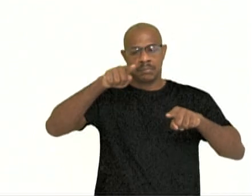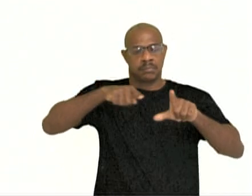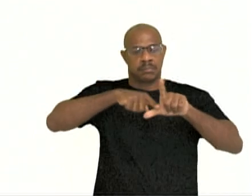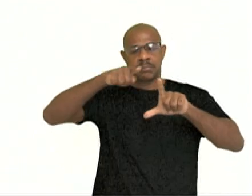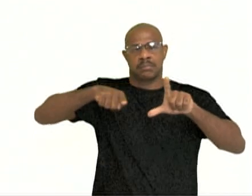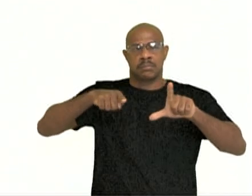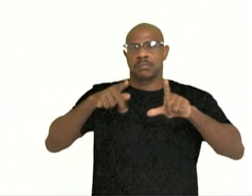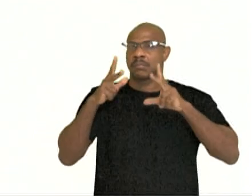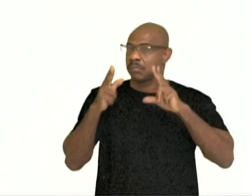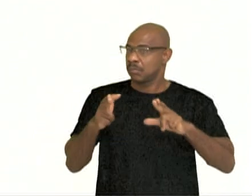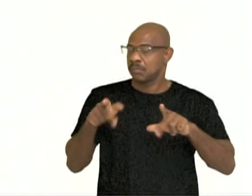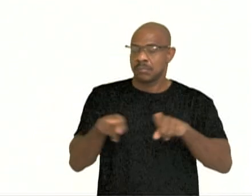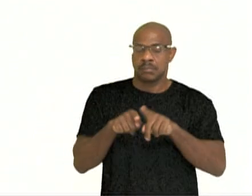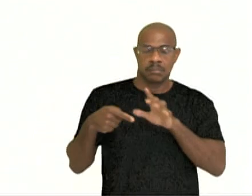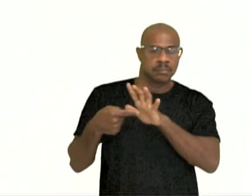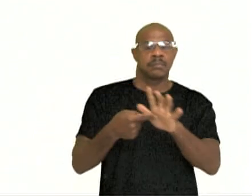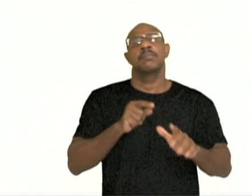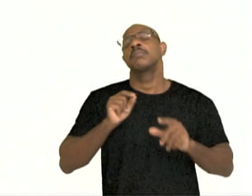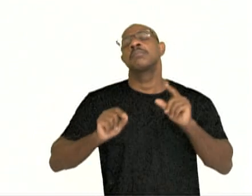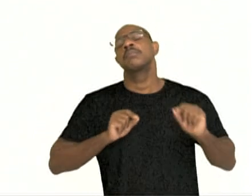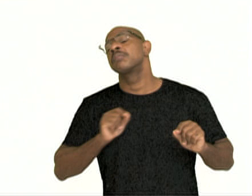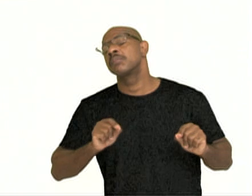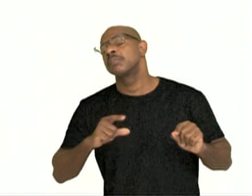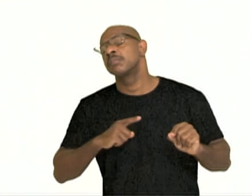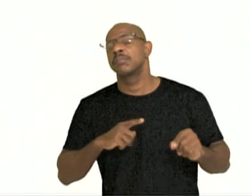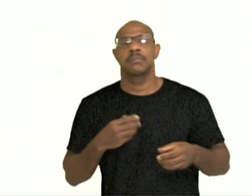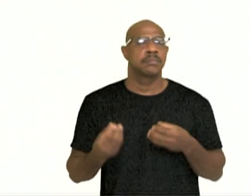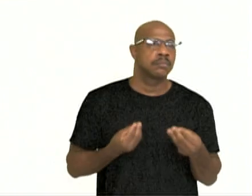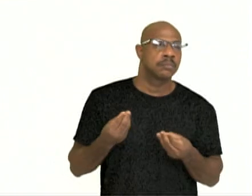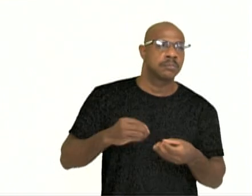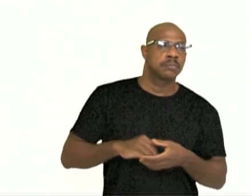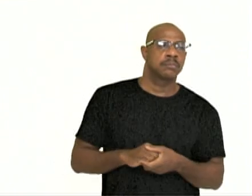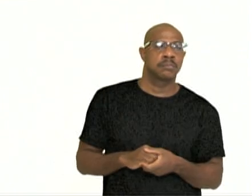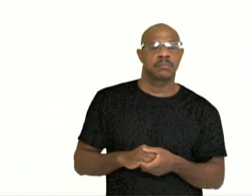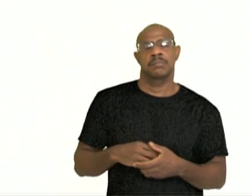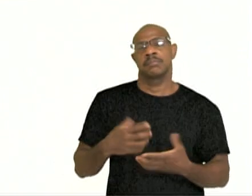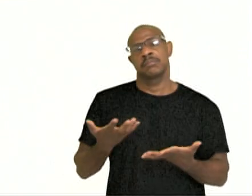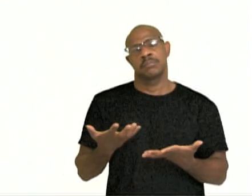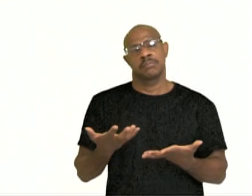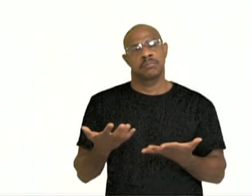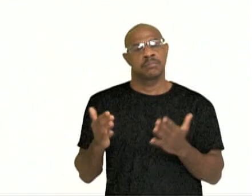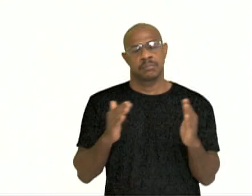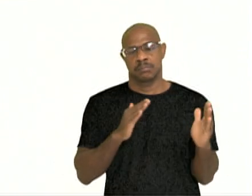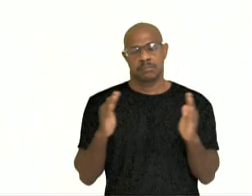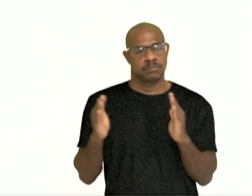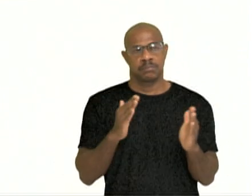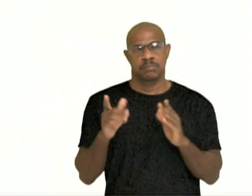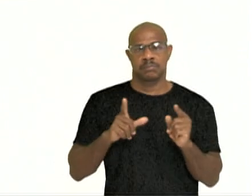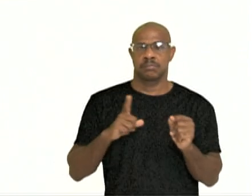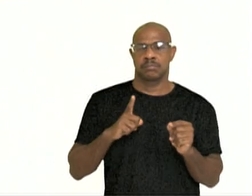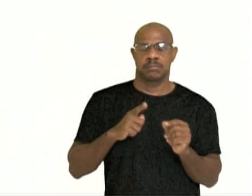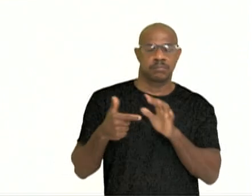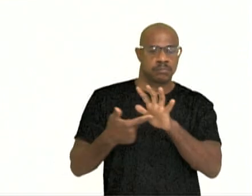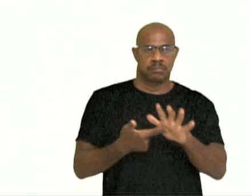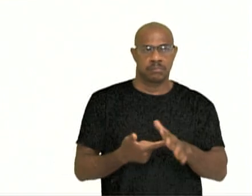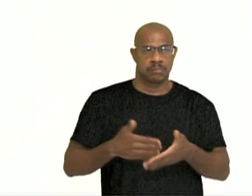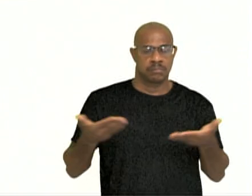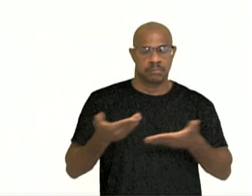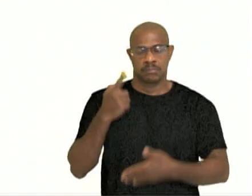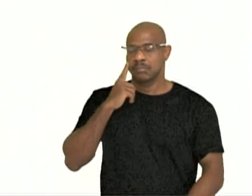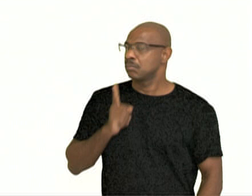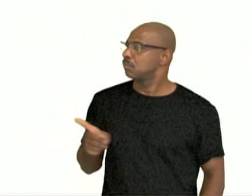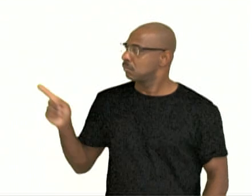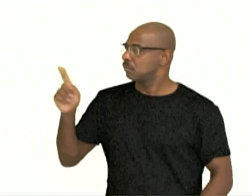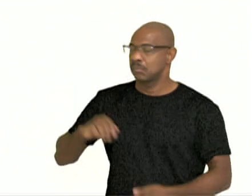que apresentam um comportamento repetitivo conforme os períodos que estão determinados por ela. Vamos dar uma olhada. Aqui